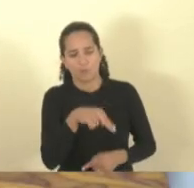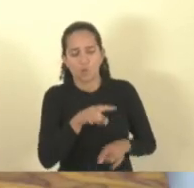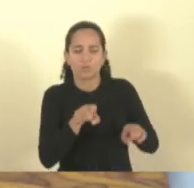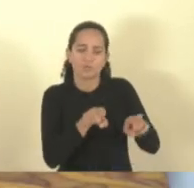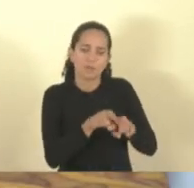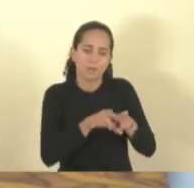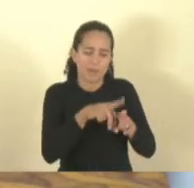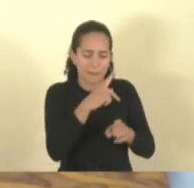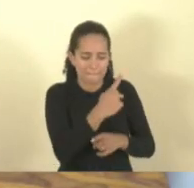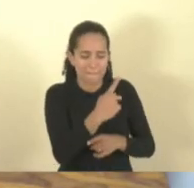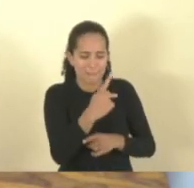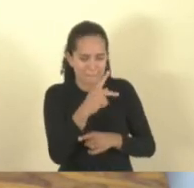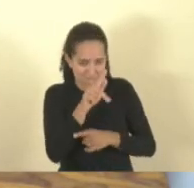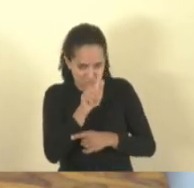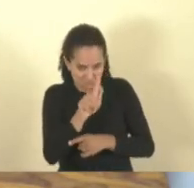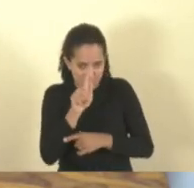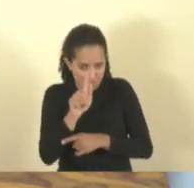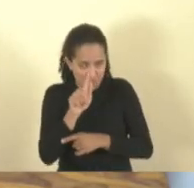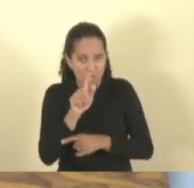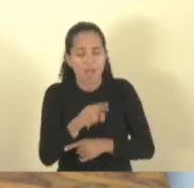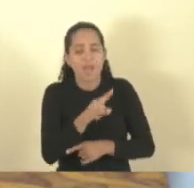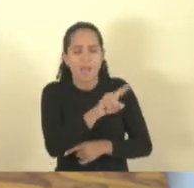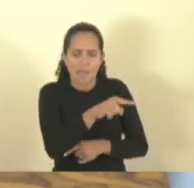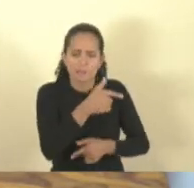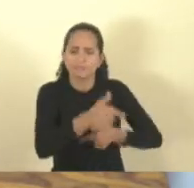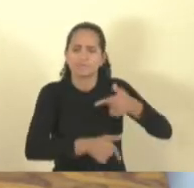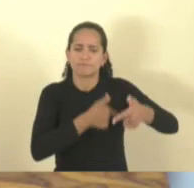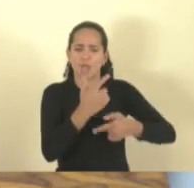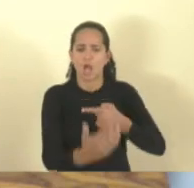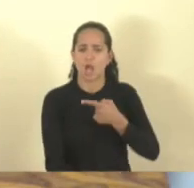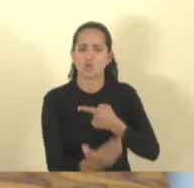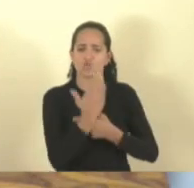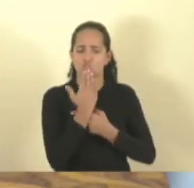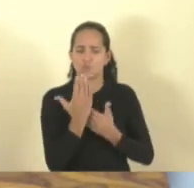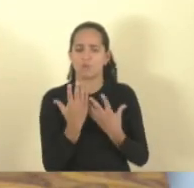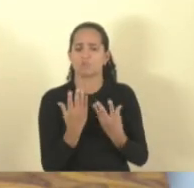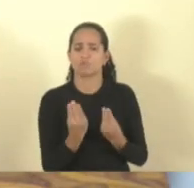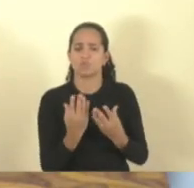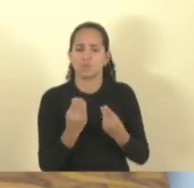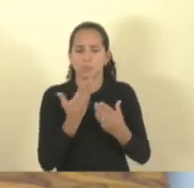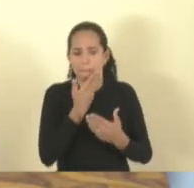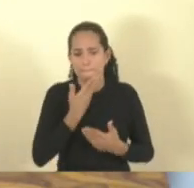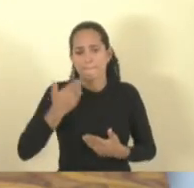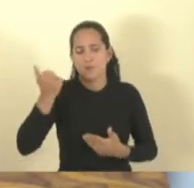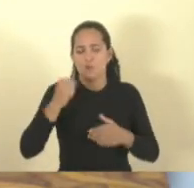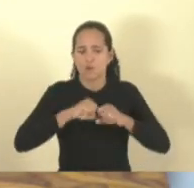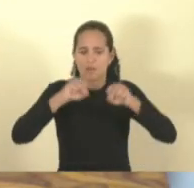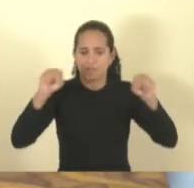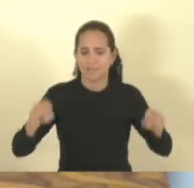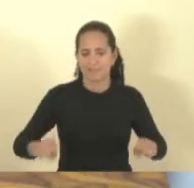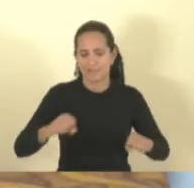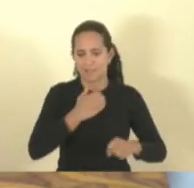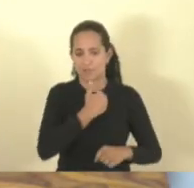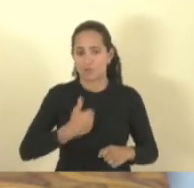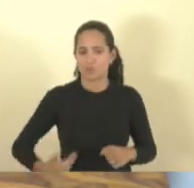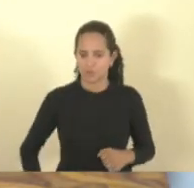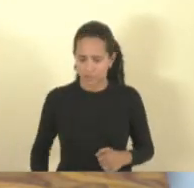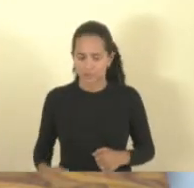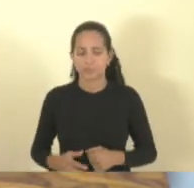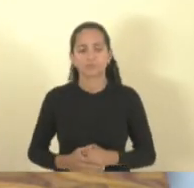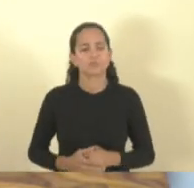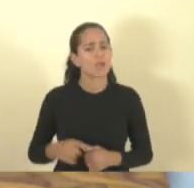de Estado de Recursos Humanos, nos ajudando muito a operacionalizar melhor a máquina. O nosso Estado é